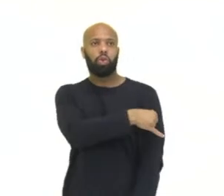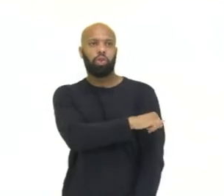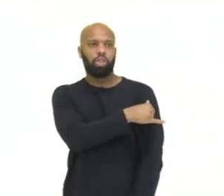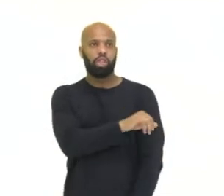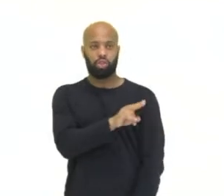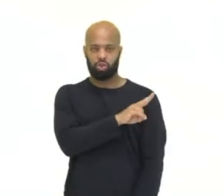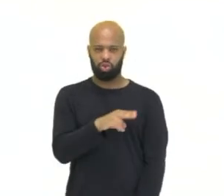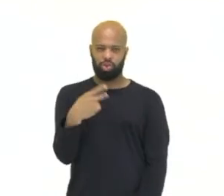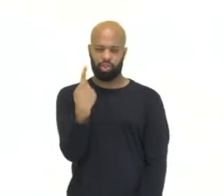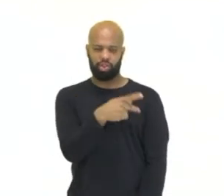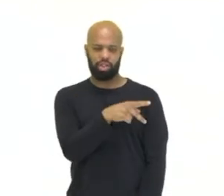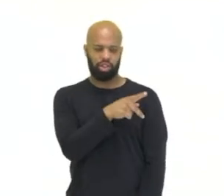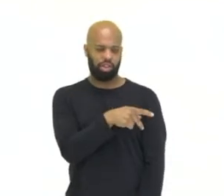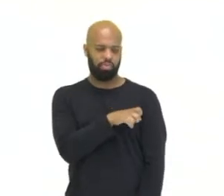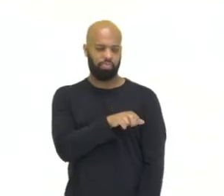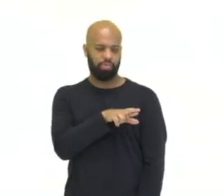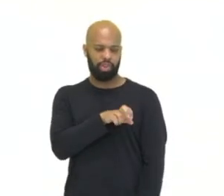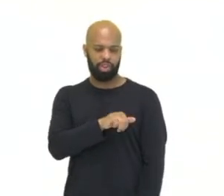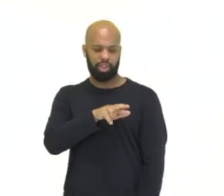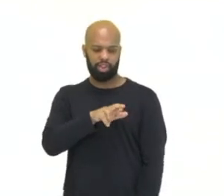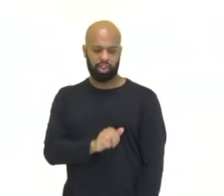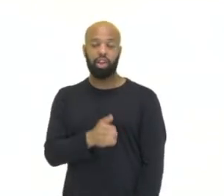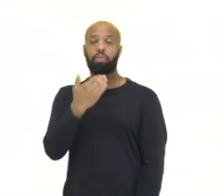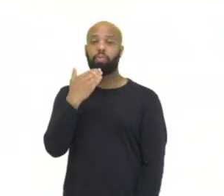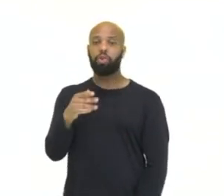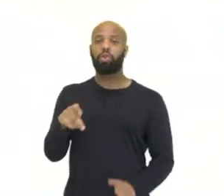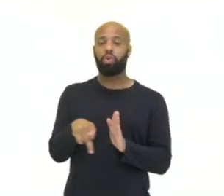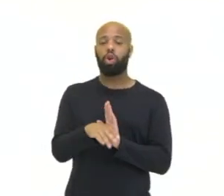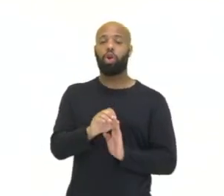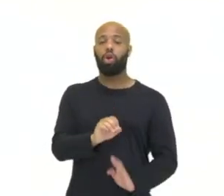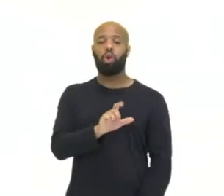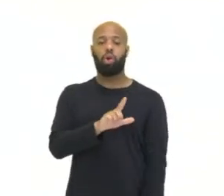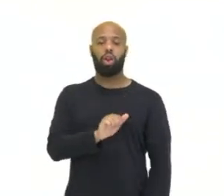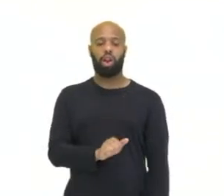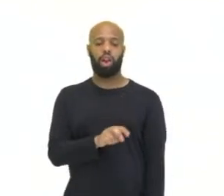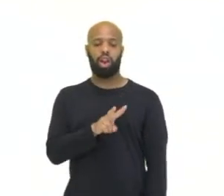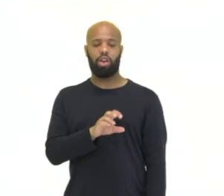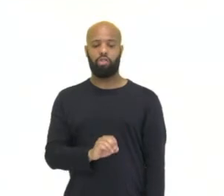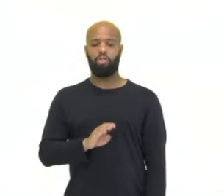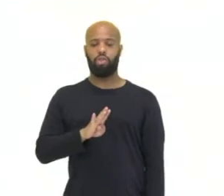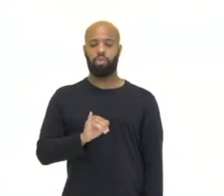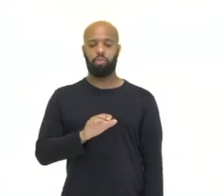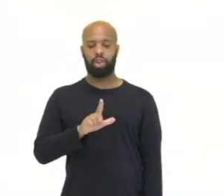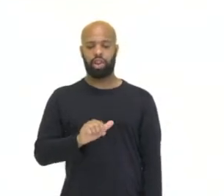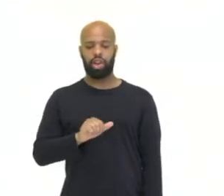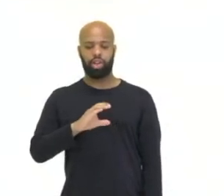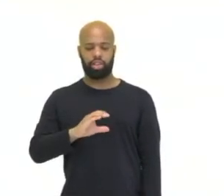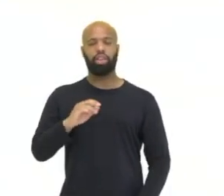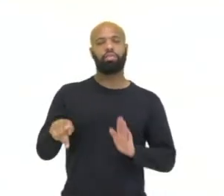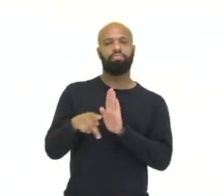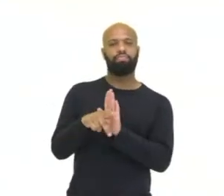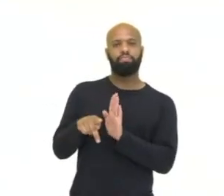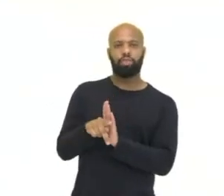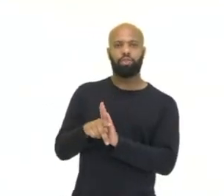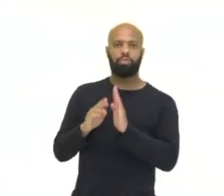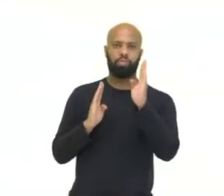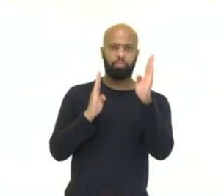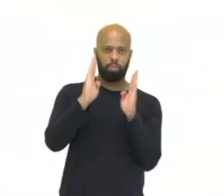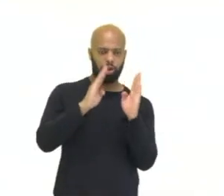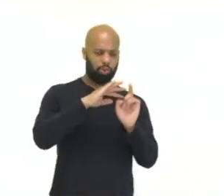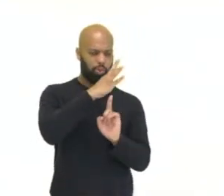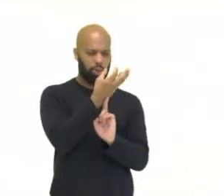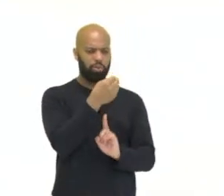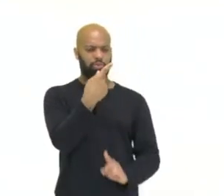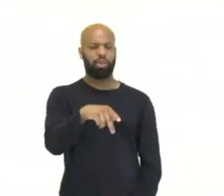ao poeta Olavo Bilac. Olavo Bilac, grande poeta do parnasianismo brasileiro, né? E, posteriormente, ele